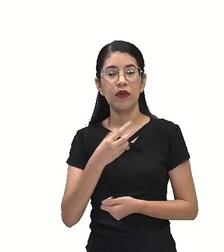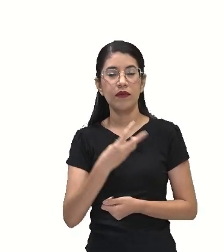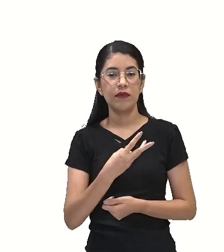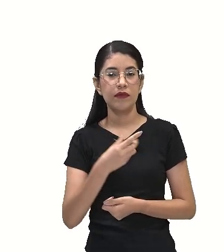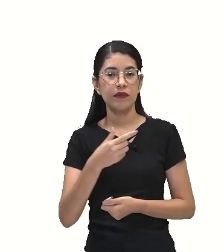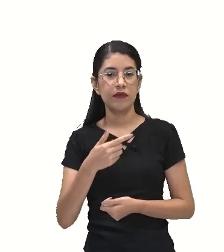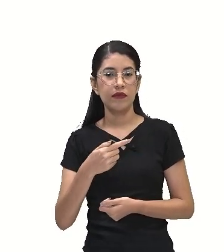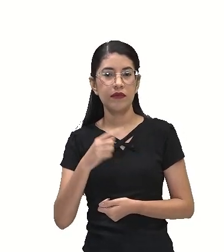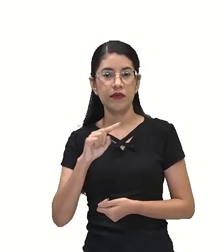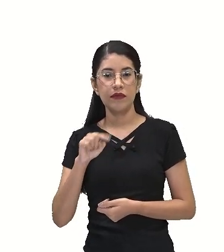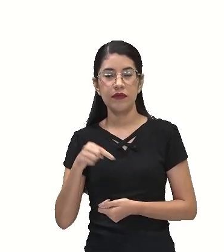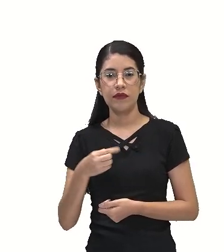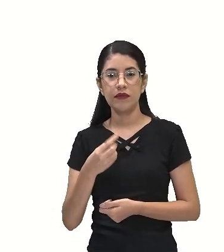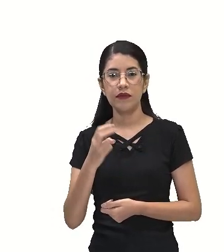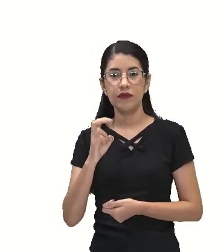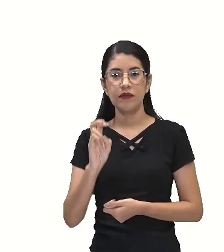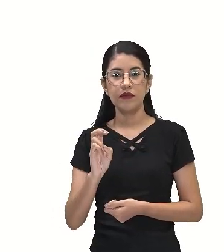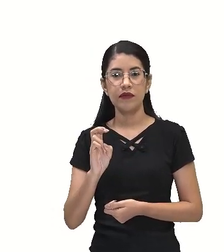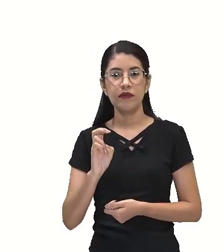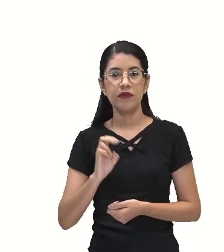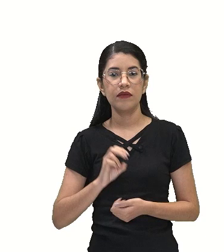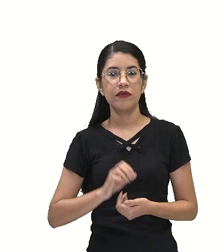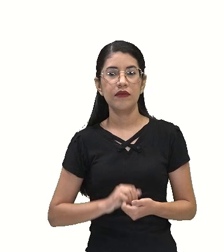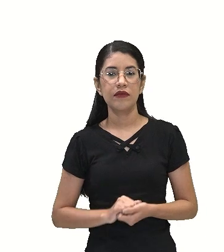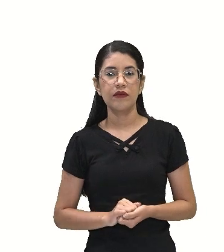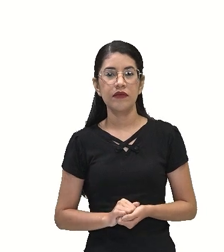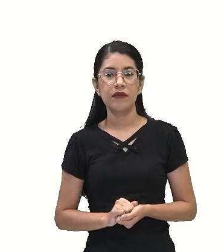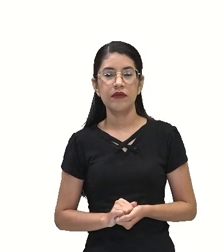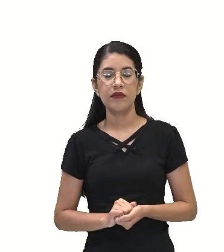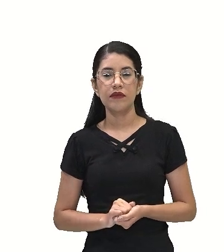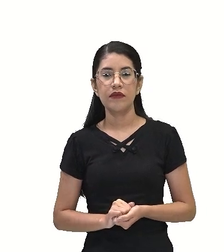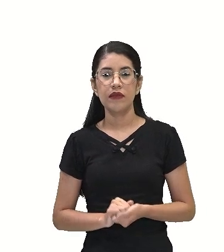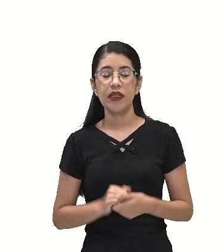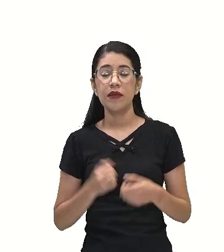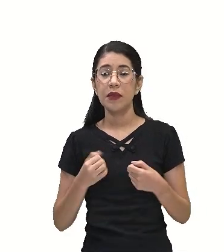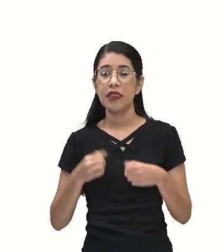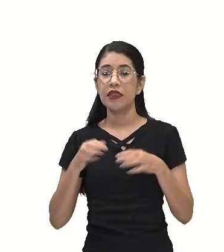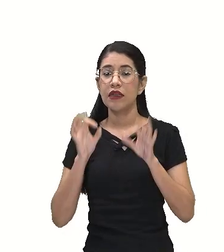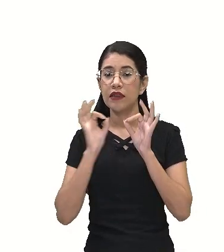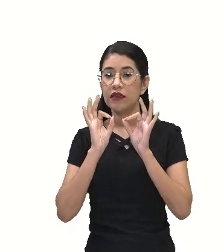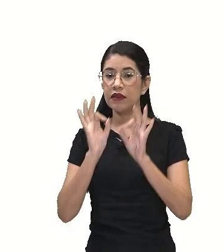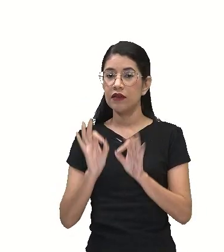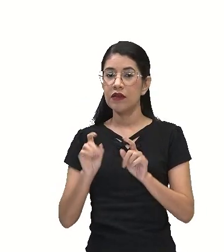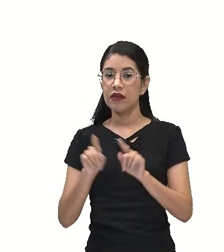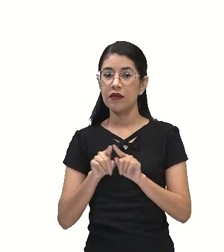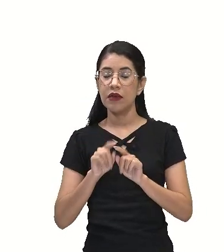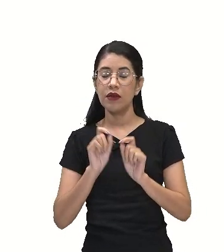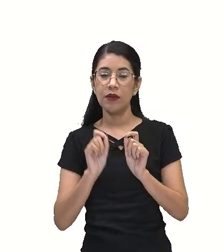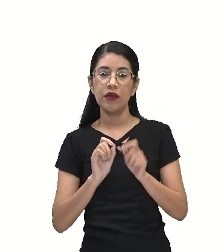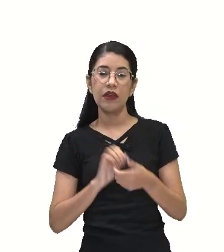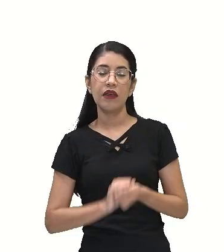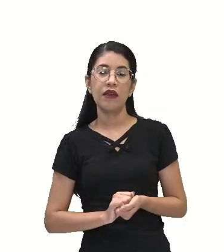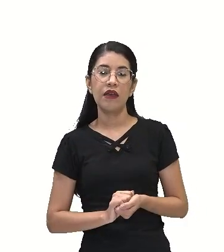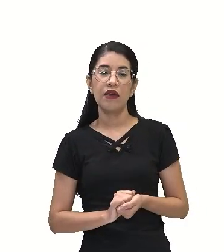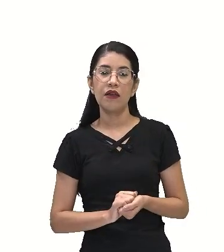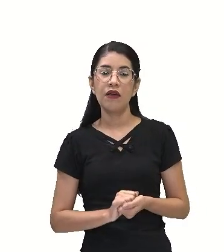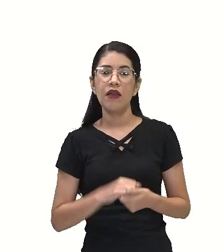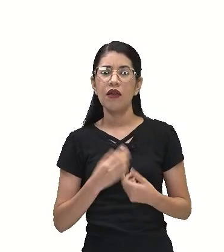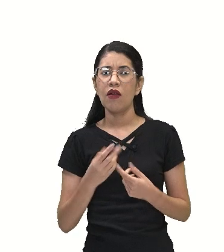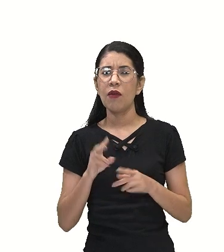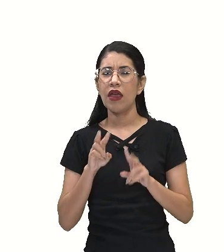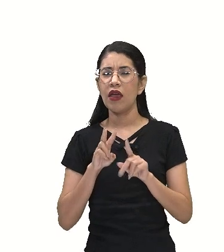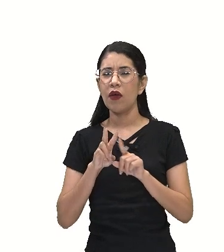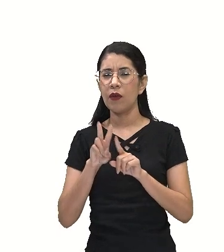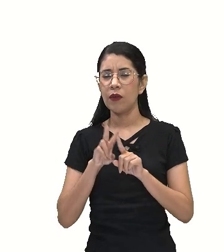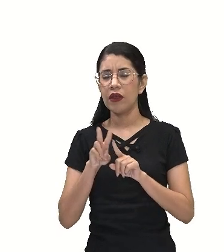37,5. Atenção também a unidade de medida. Observe que está